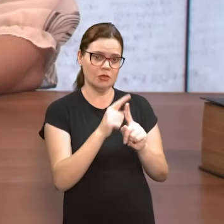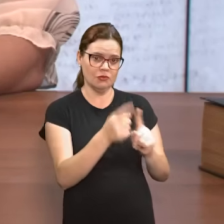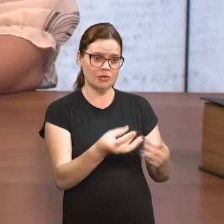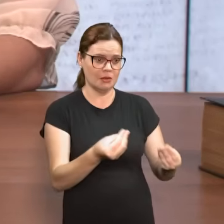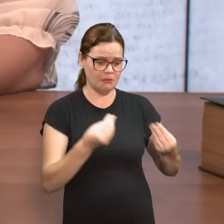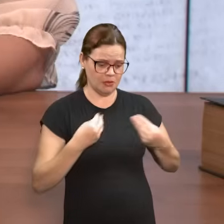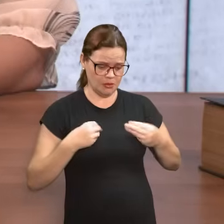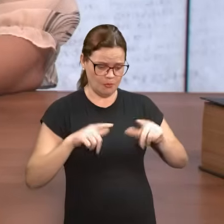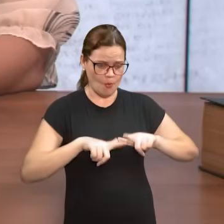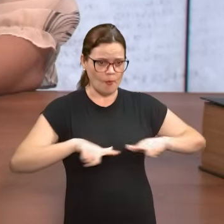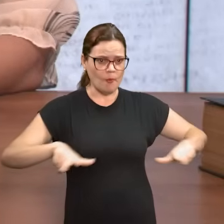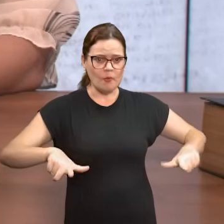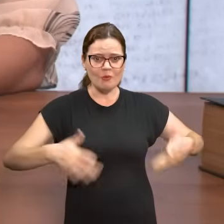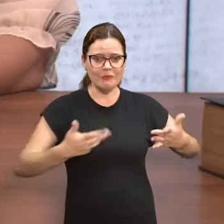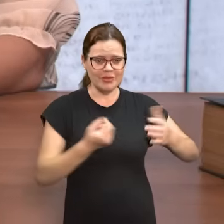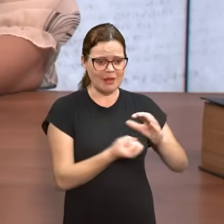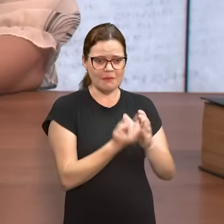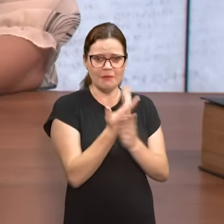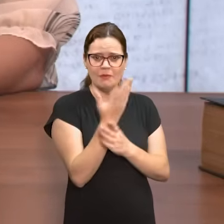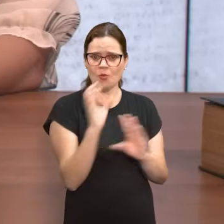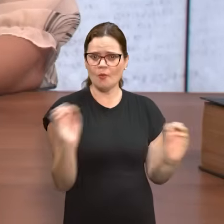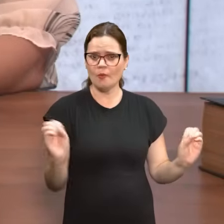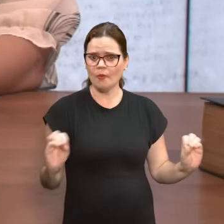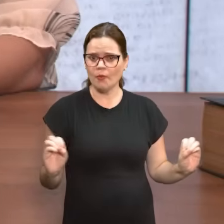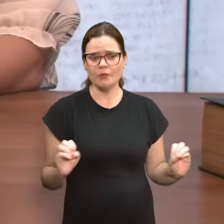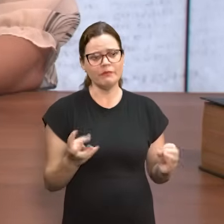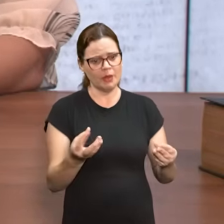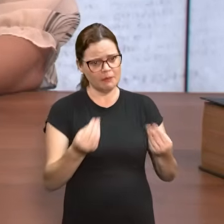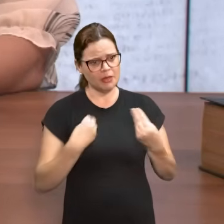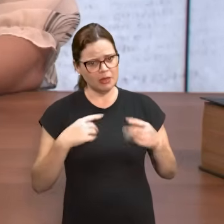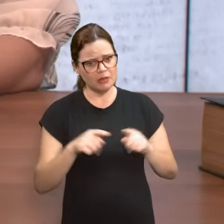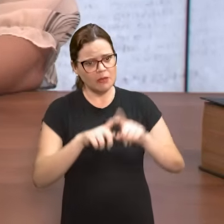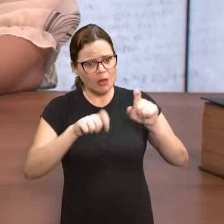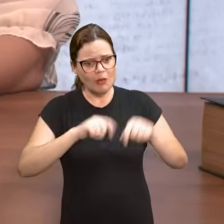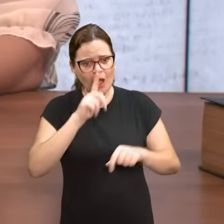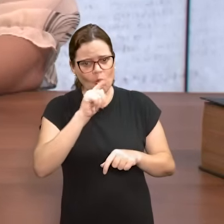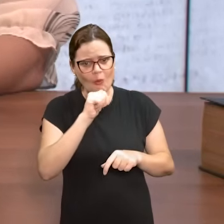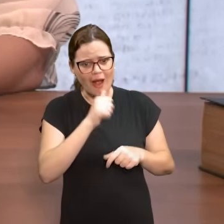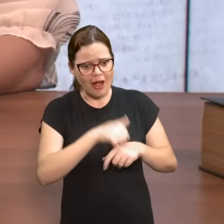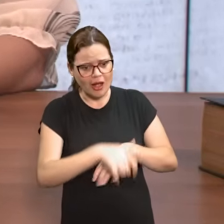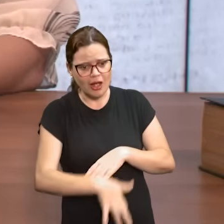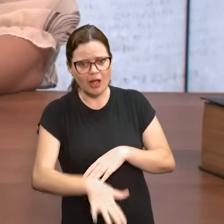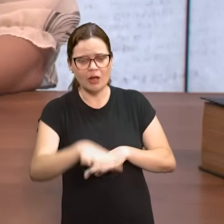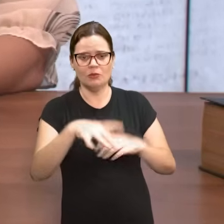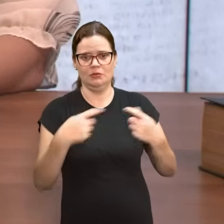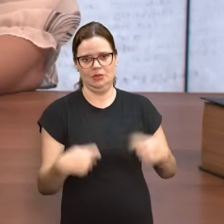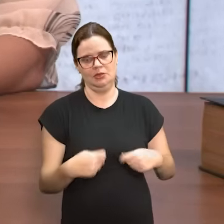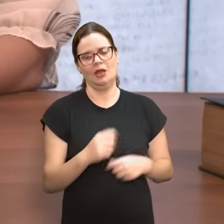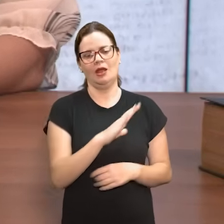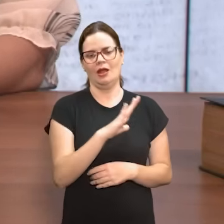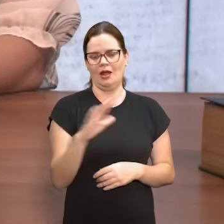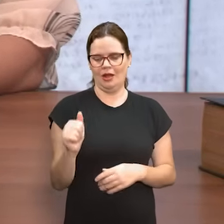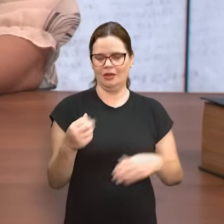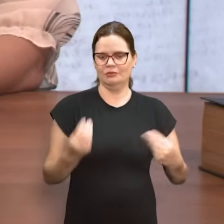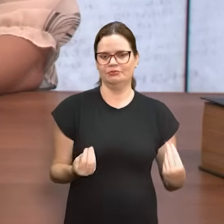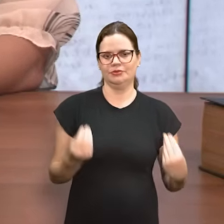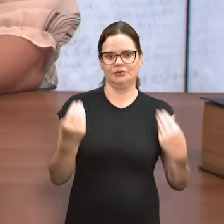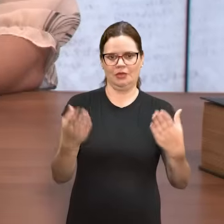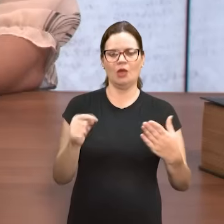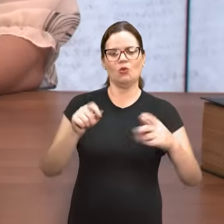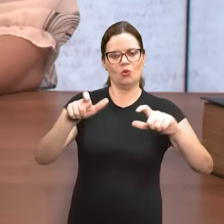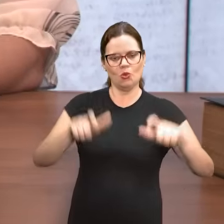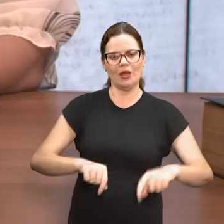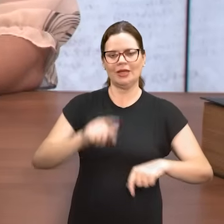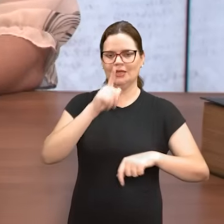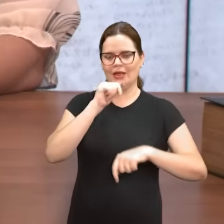terra seca, dá-me também fontes de águas. Então lhe deu as fontes